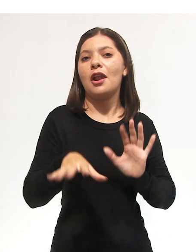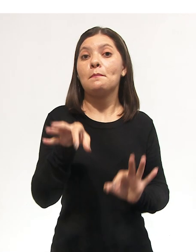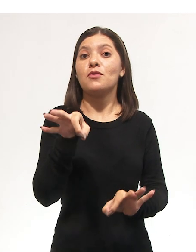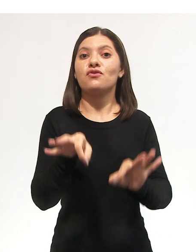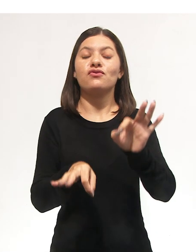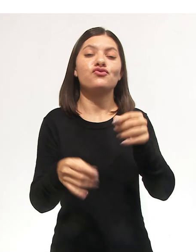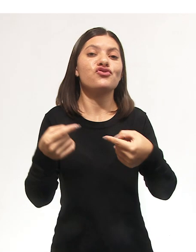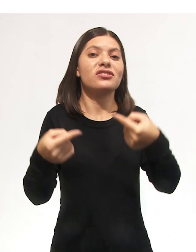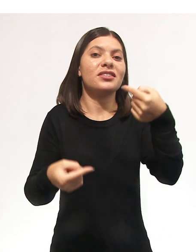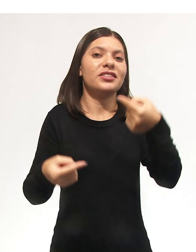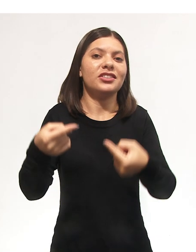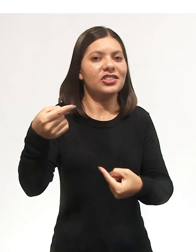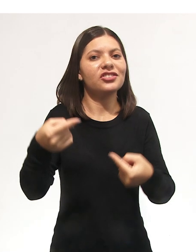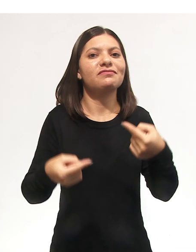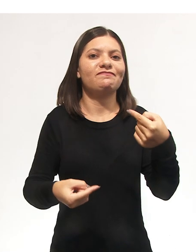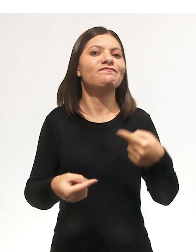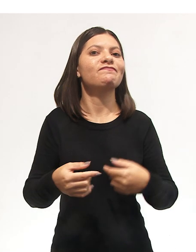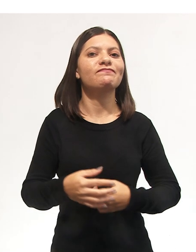decisões políticas,